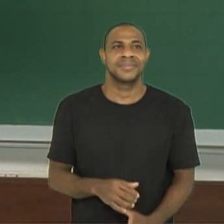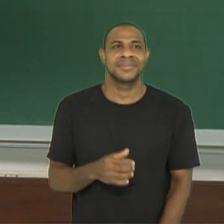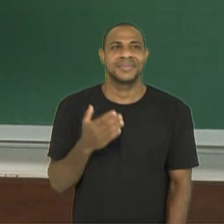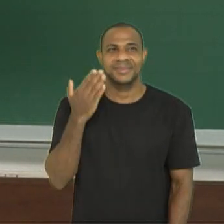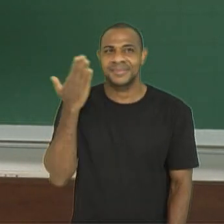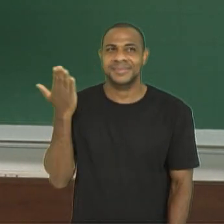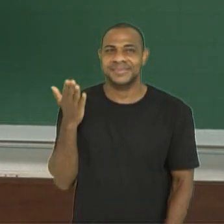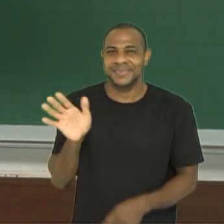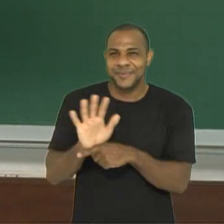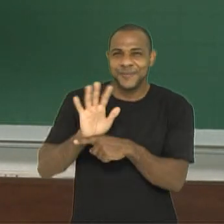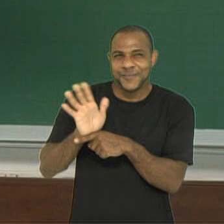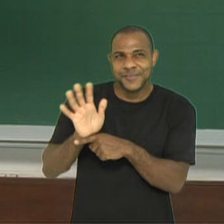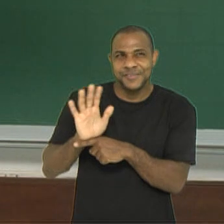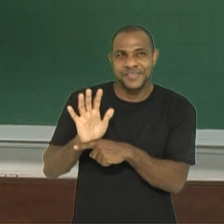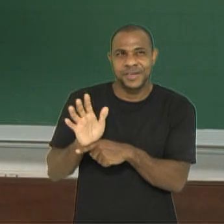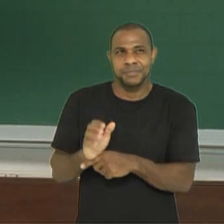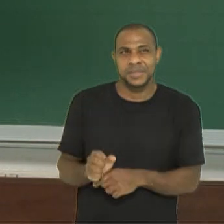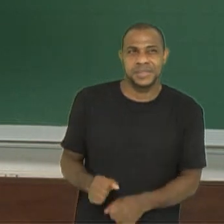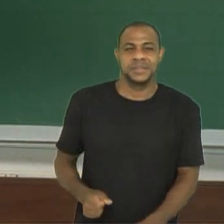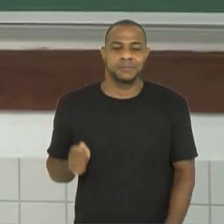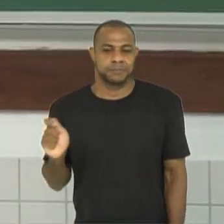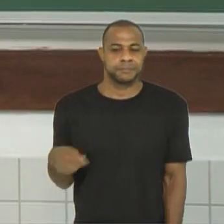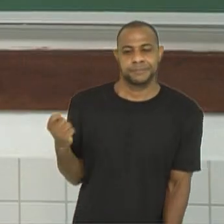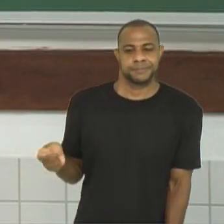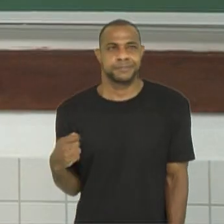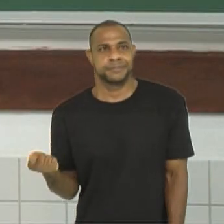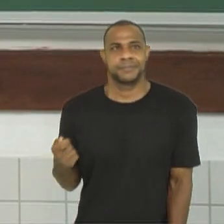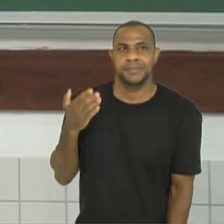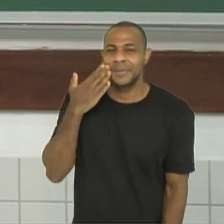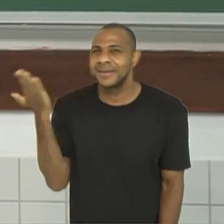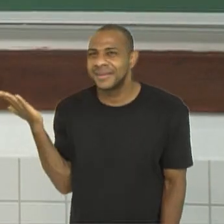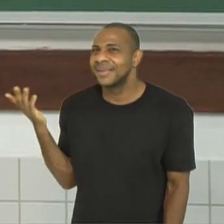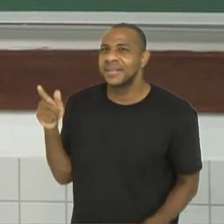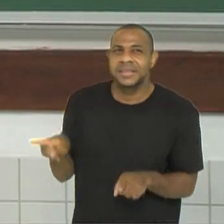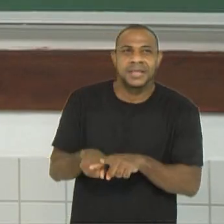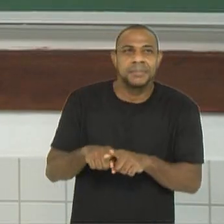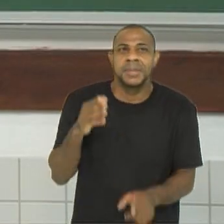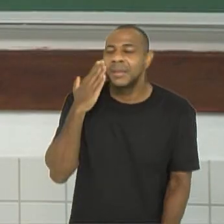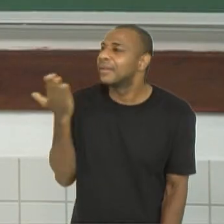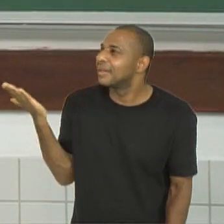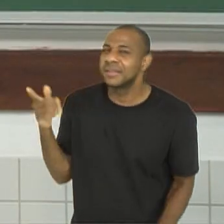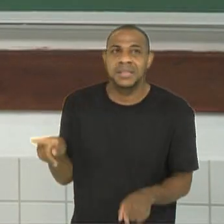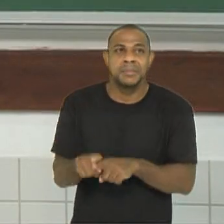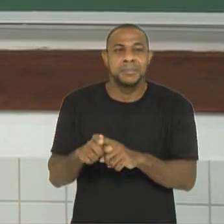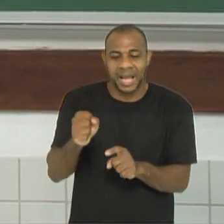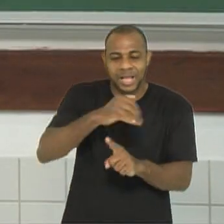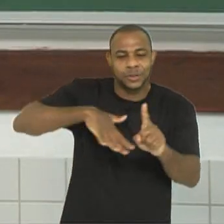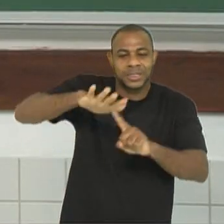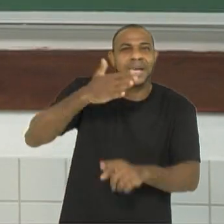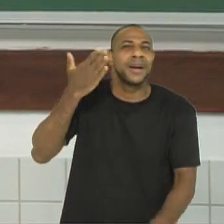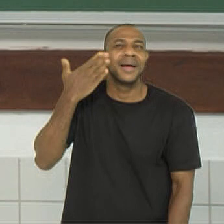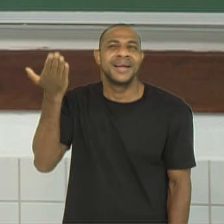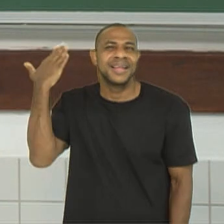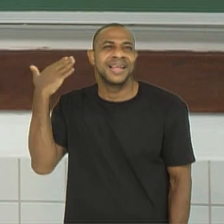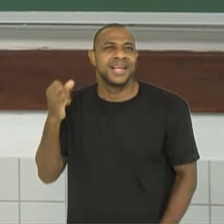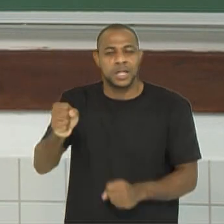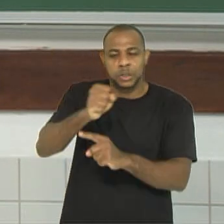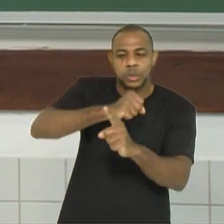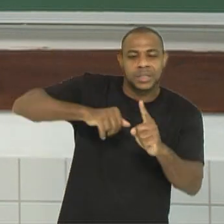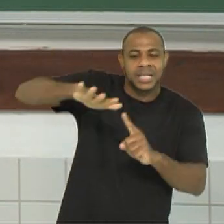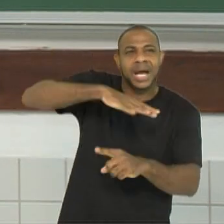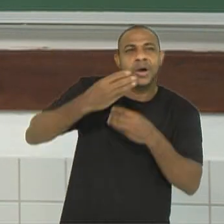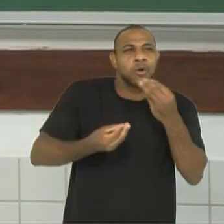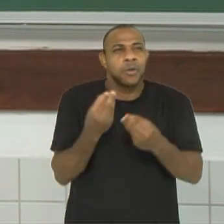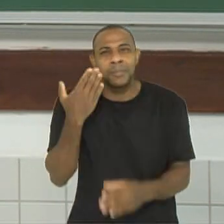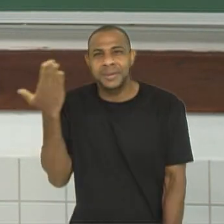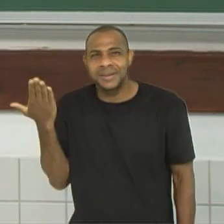do filme do Tempos Modernos, né? Exatamente mostrando essas transformações sociais da época. E aí a gente vai pensar a